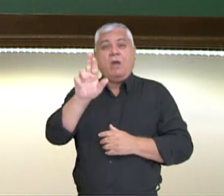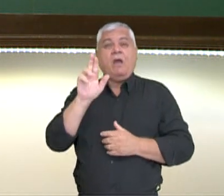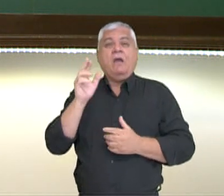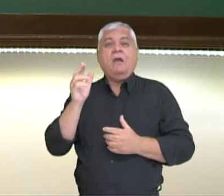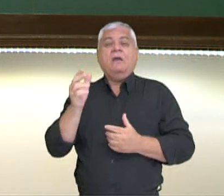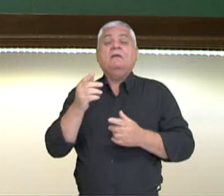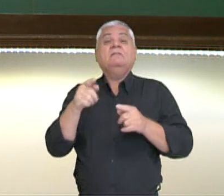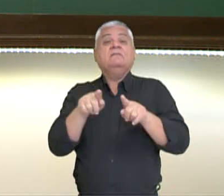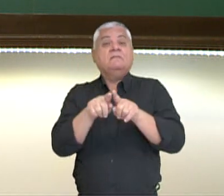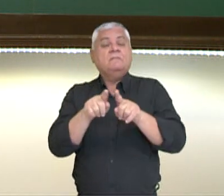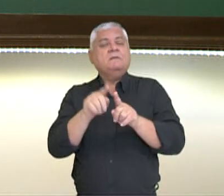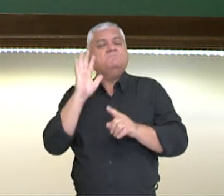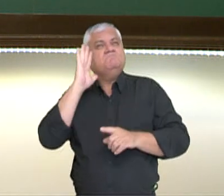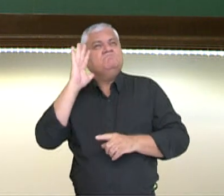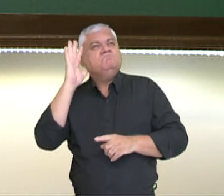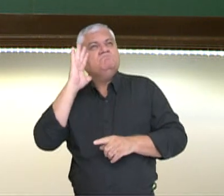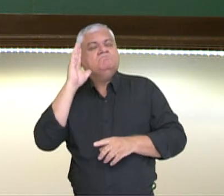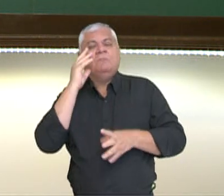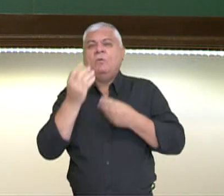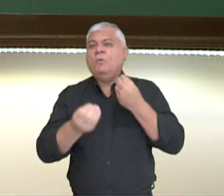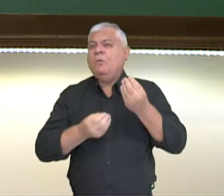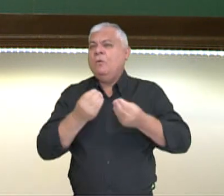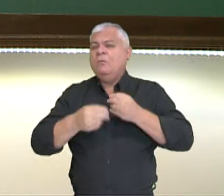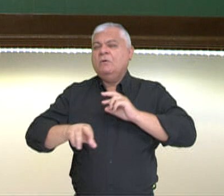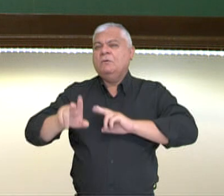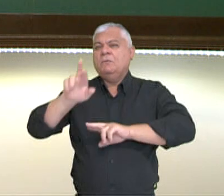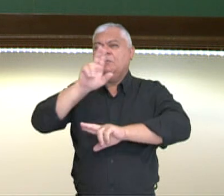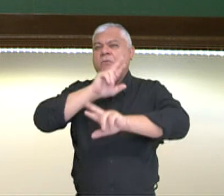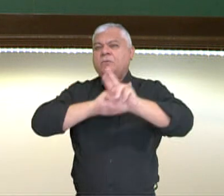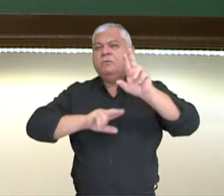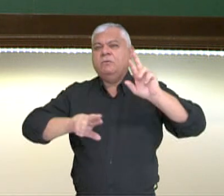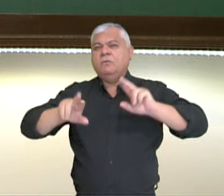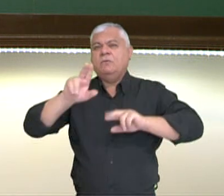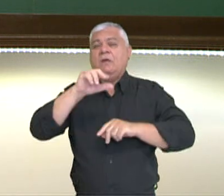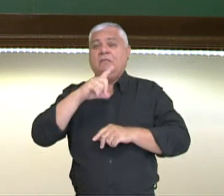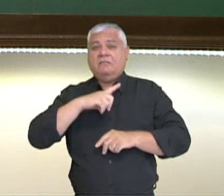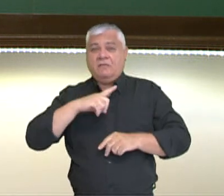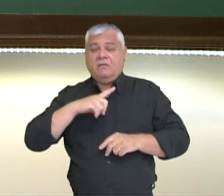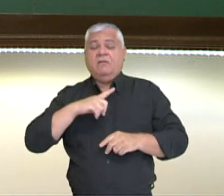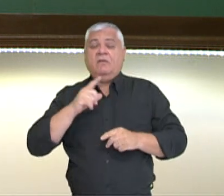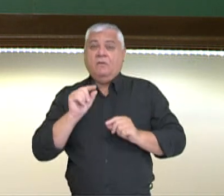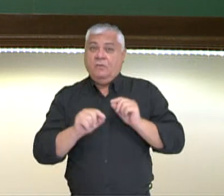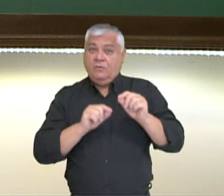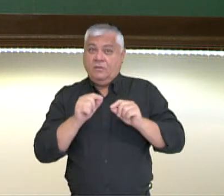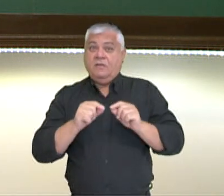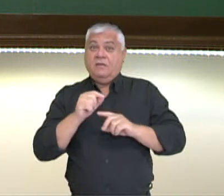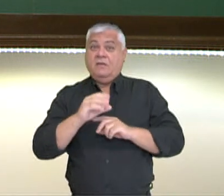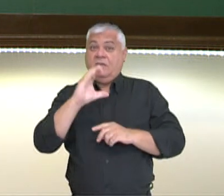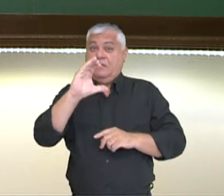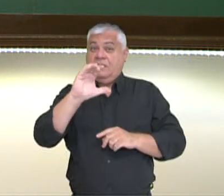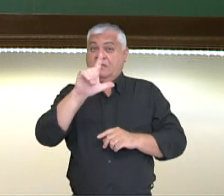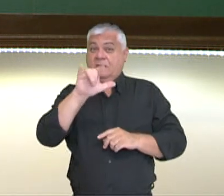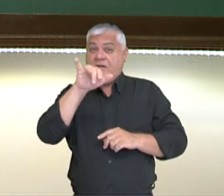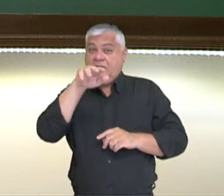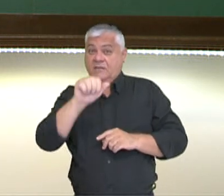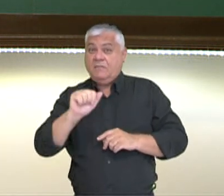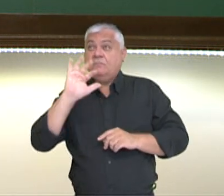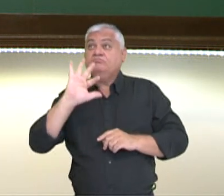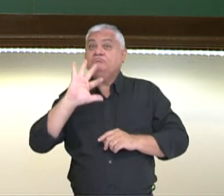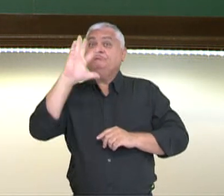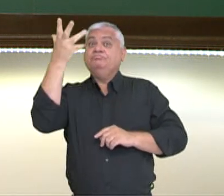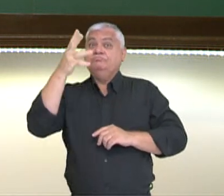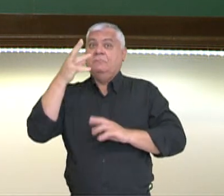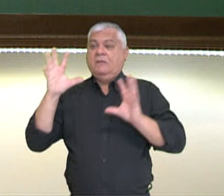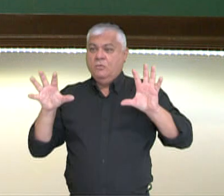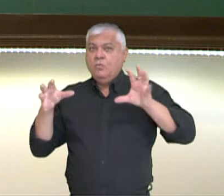pensar também nessa variedade desse fenômeno que a gente chama clima, desse conjunto de